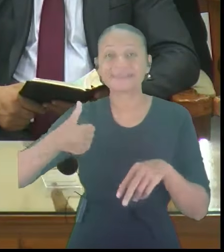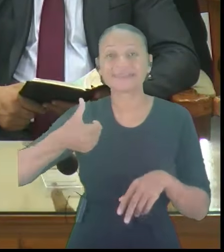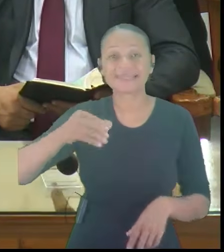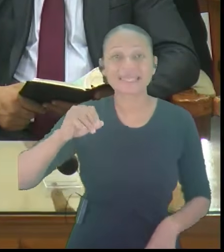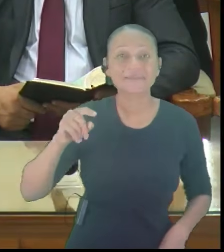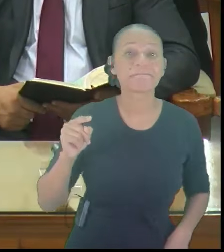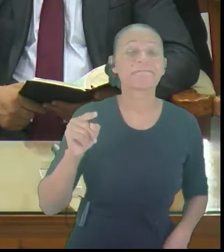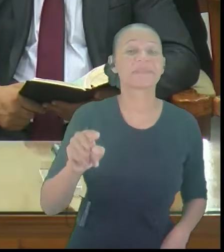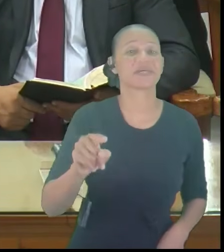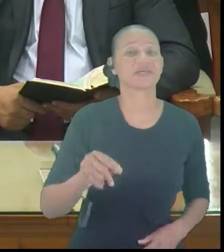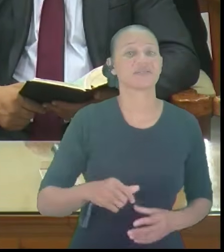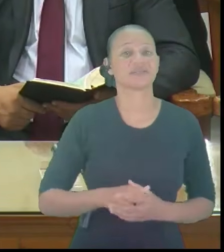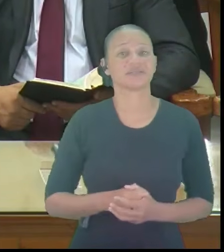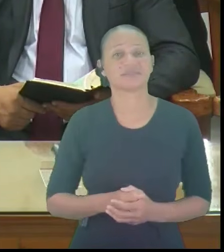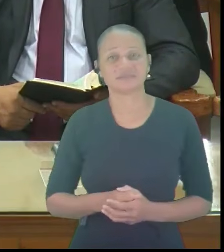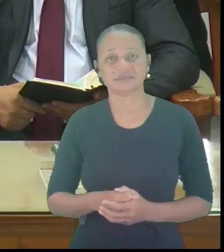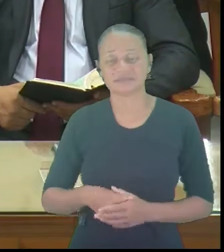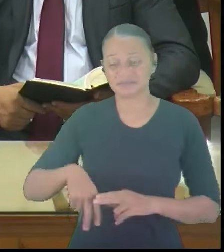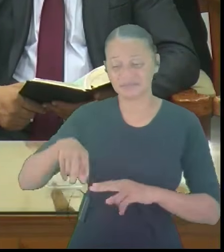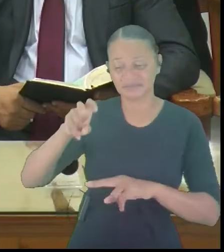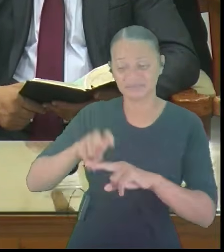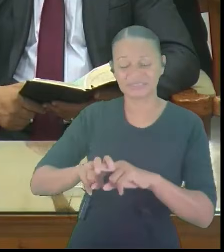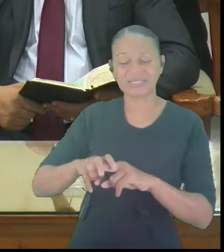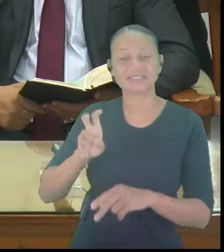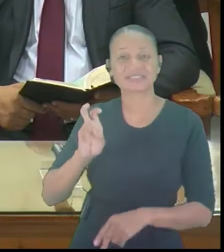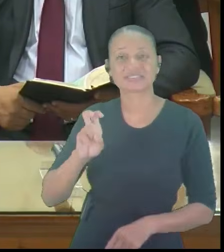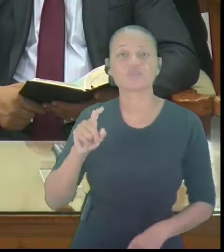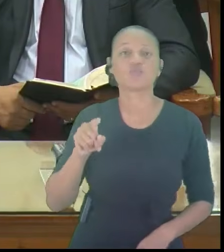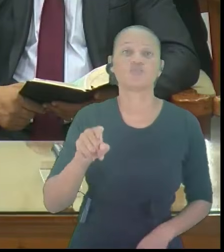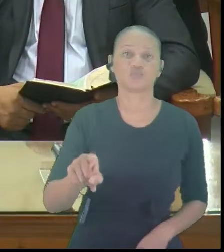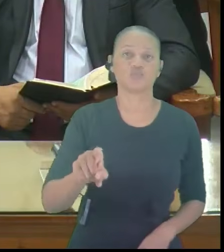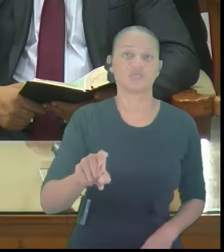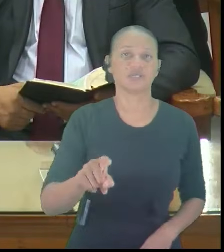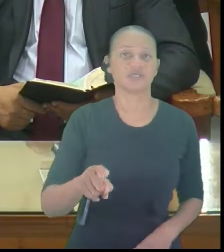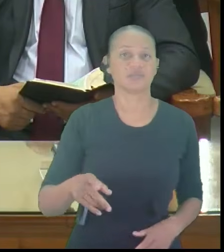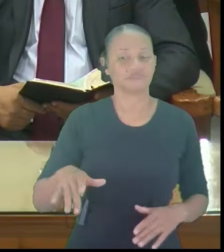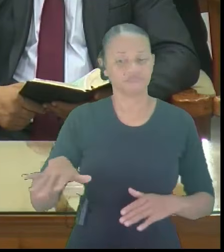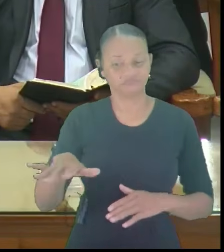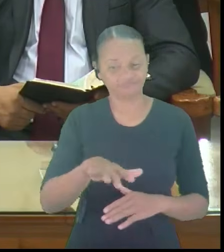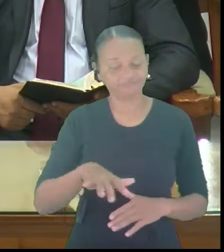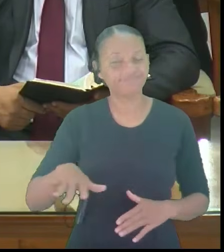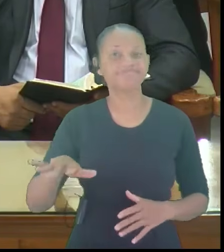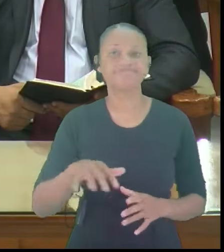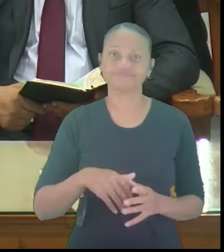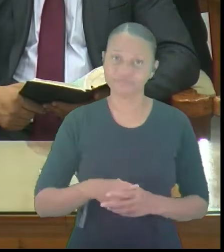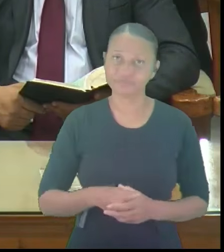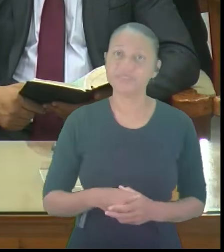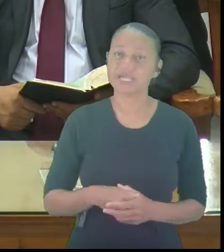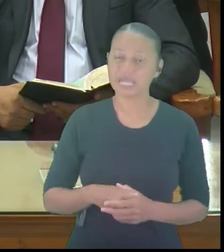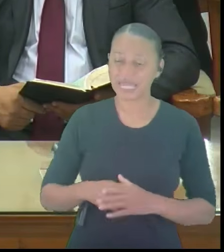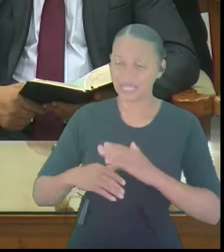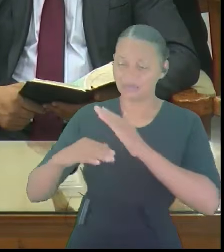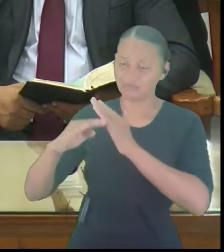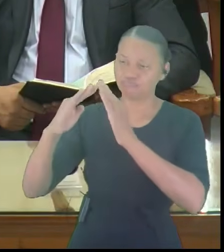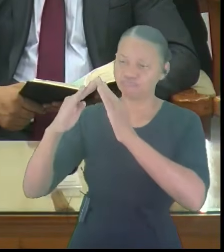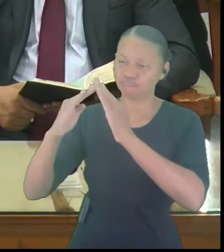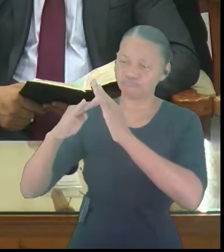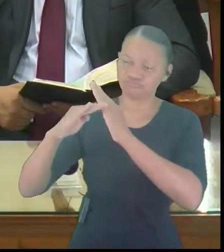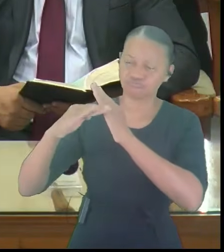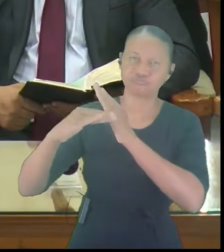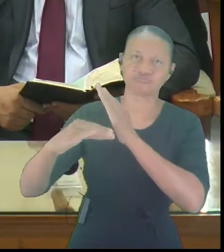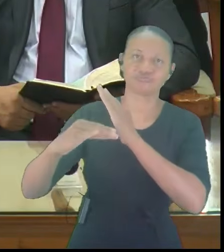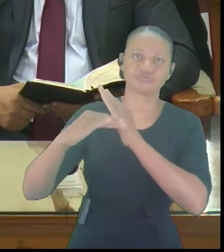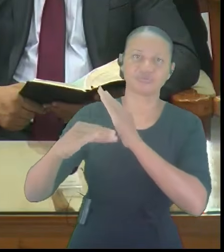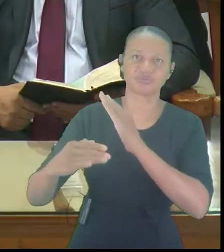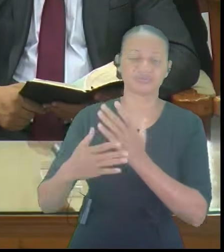pessoas. E sentados, 5.000 pessoas sentadas naquele alpendre. Era um alpendre muito grande, mas não